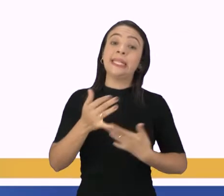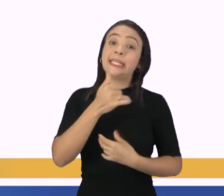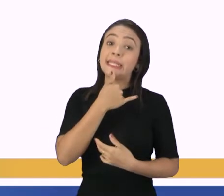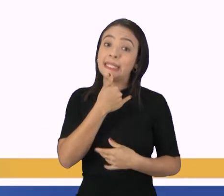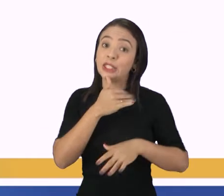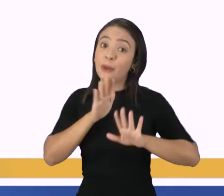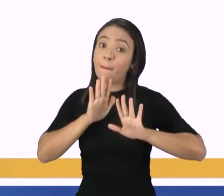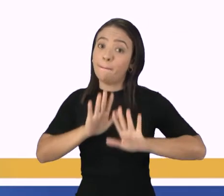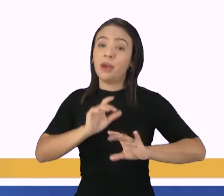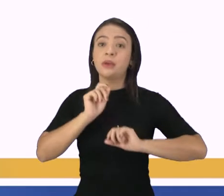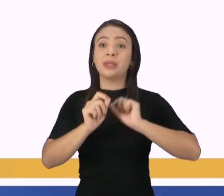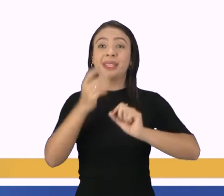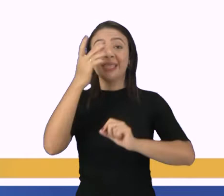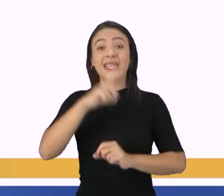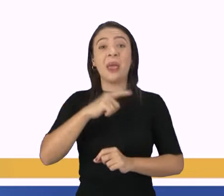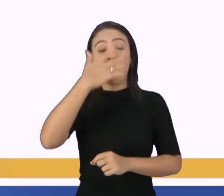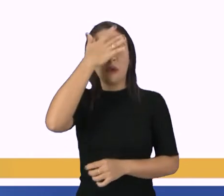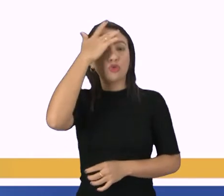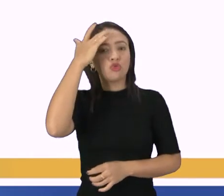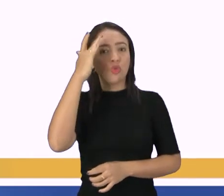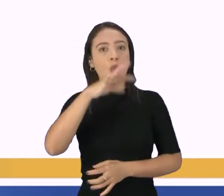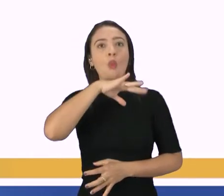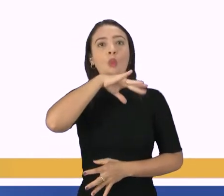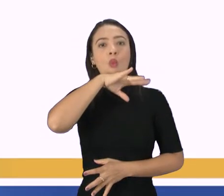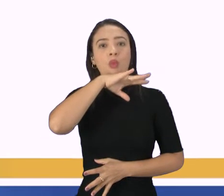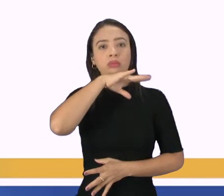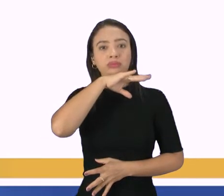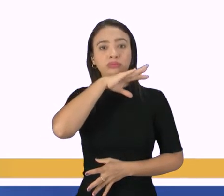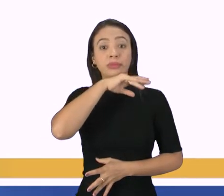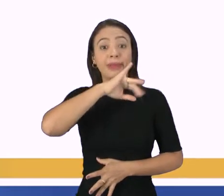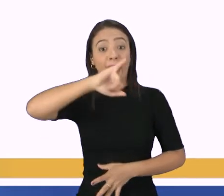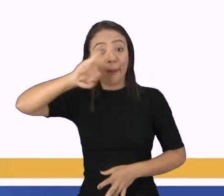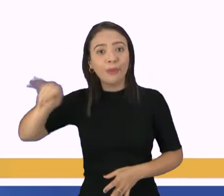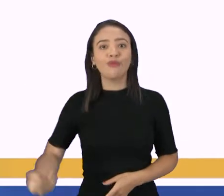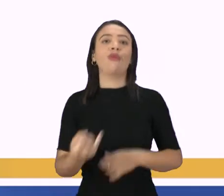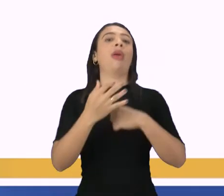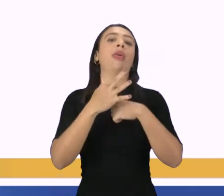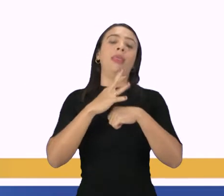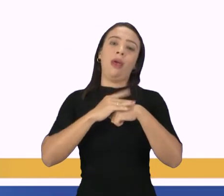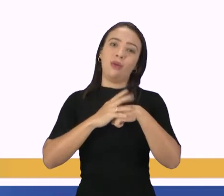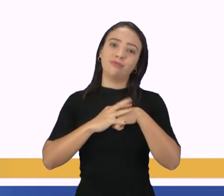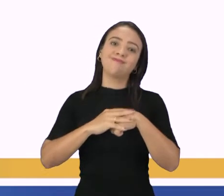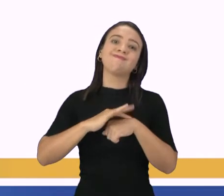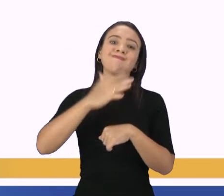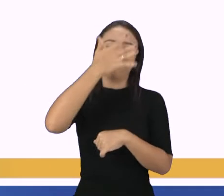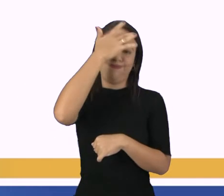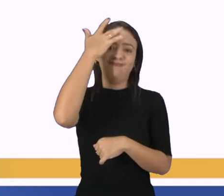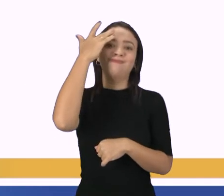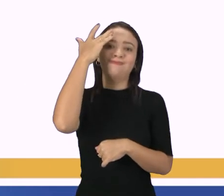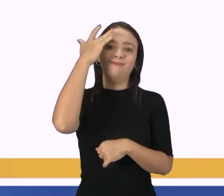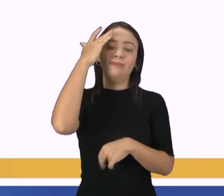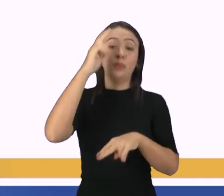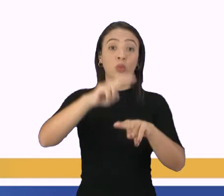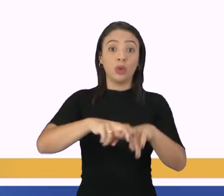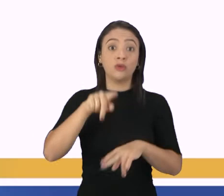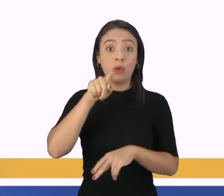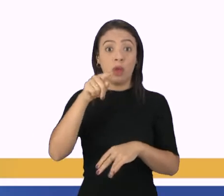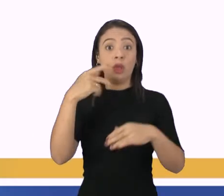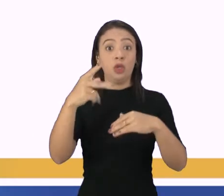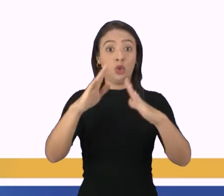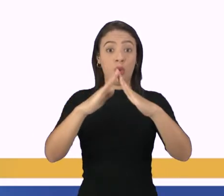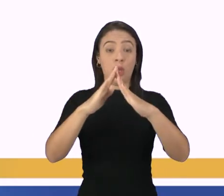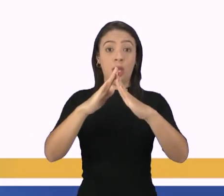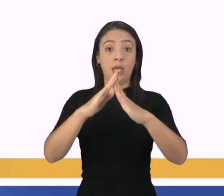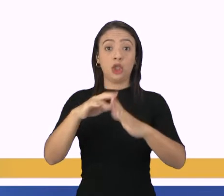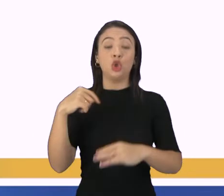Infelizmente, a malandragem acaba se beneficiando até da doença das pessoas. Então, você que está em casa não vai